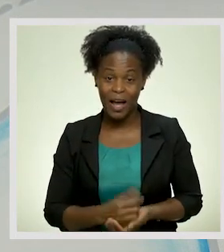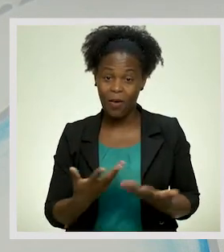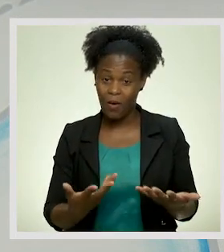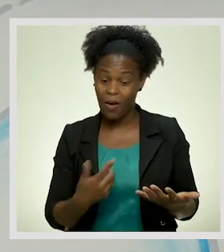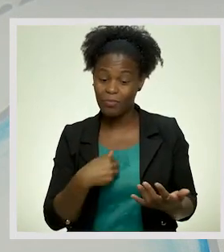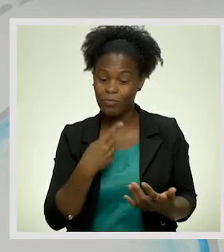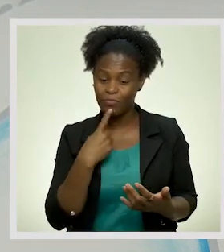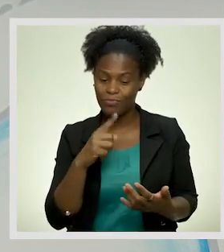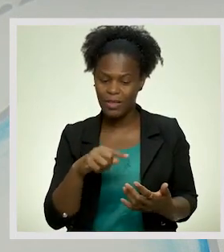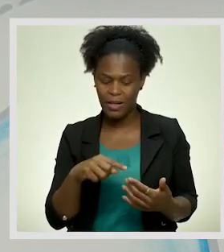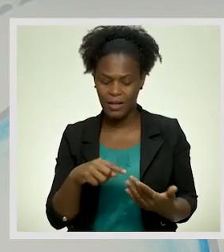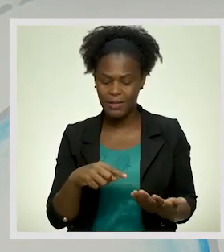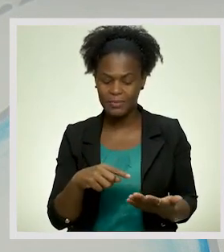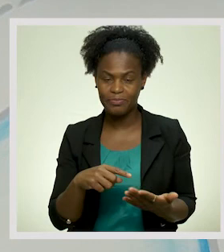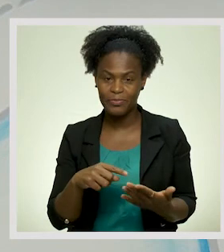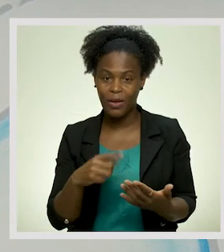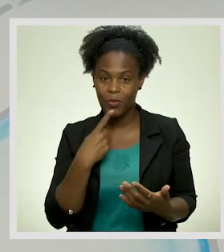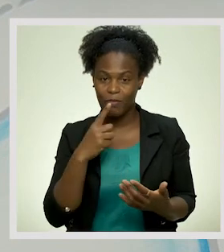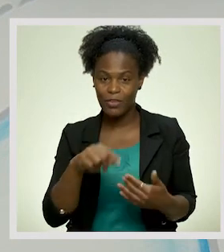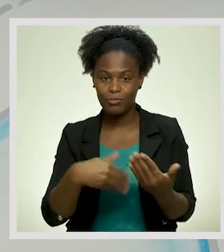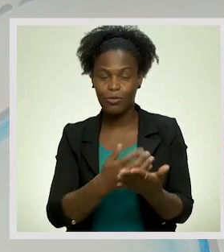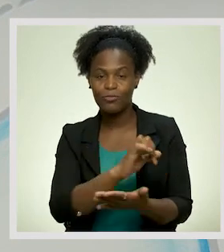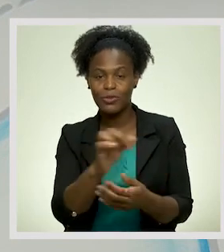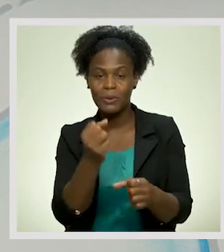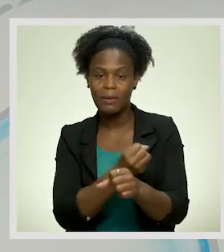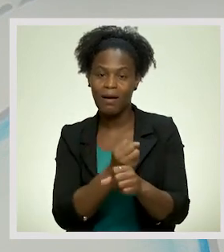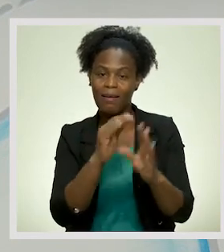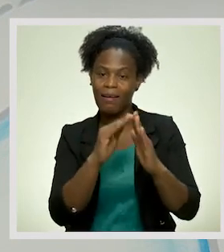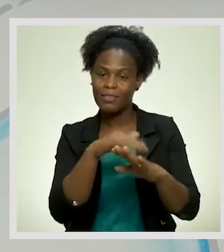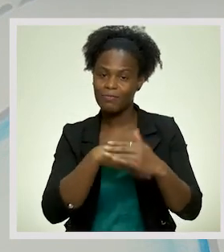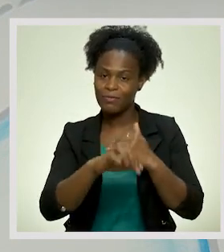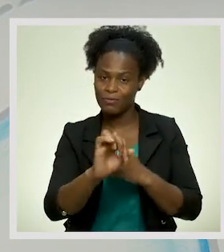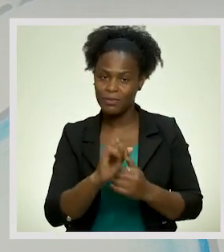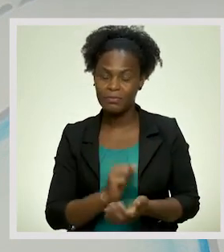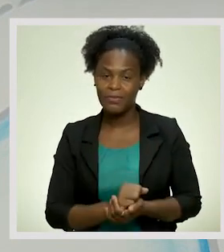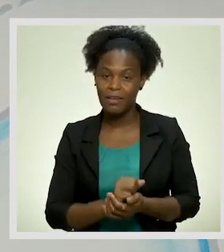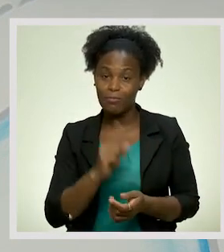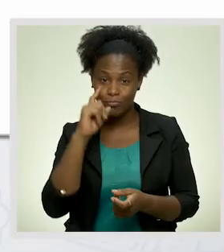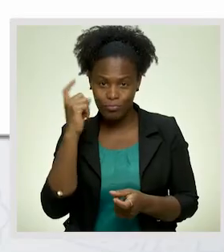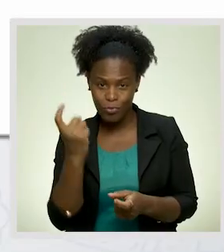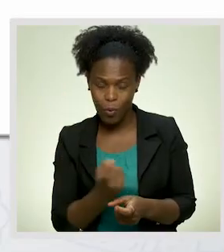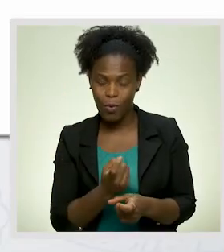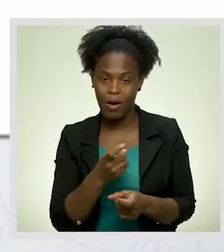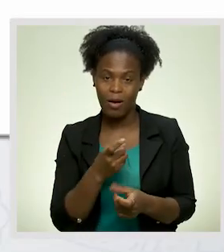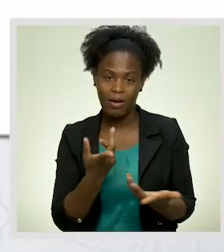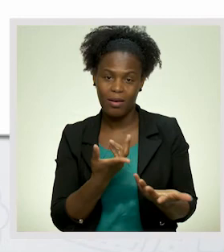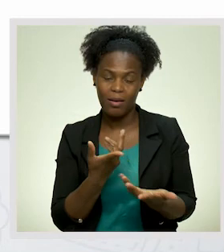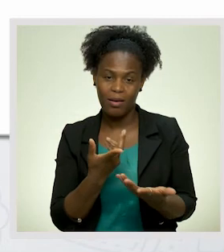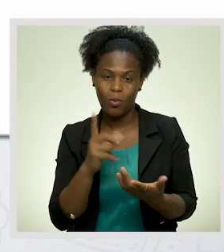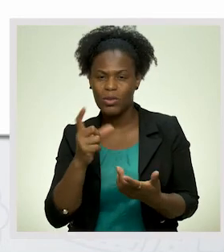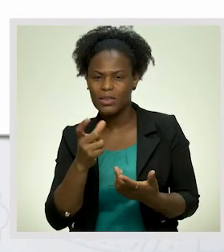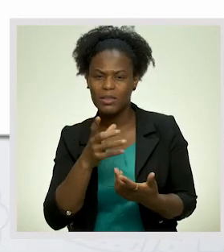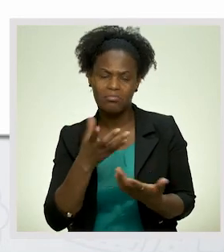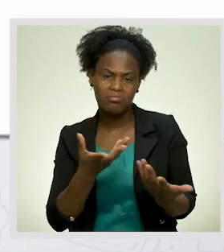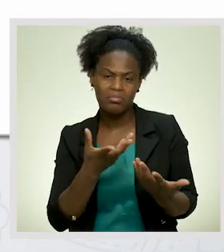deixar novamente um trabalho para fazerem em casa. Vão procurar o conceito